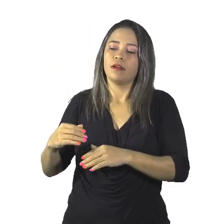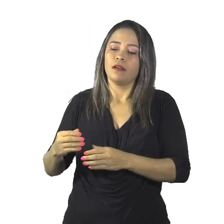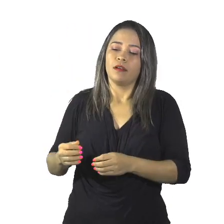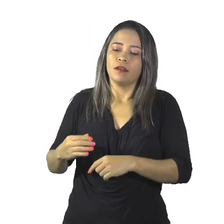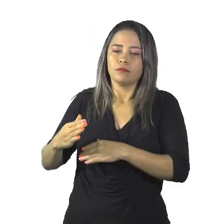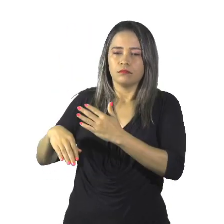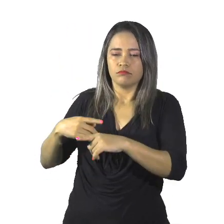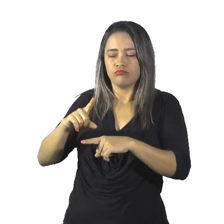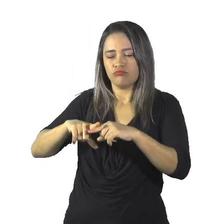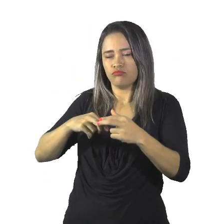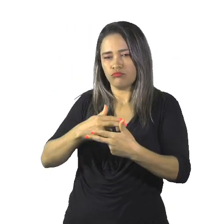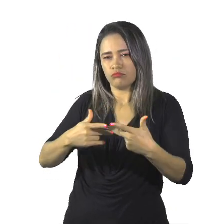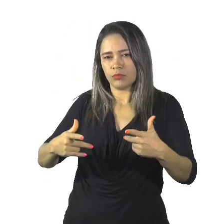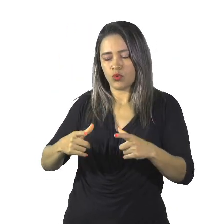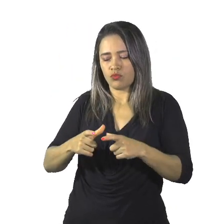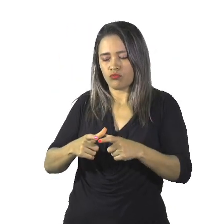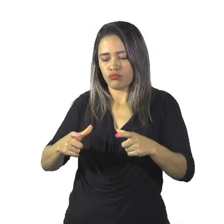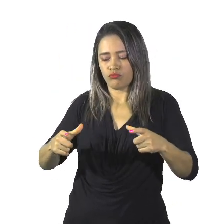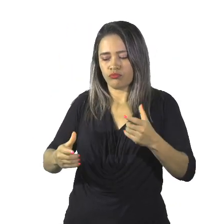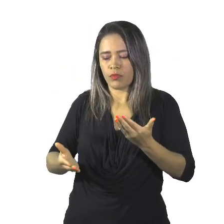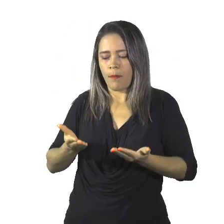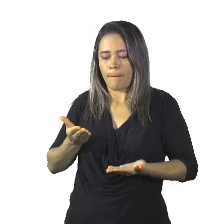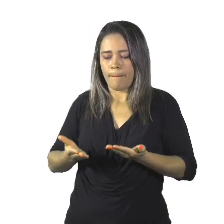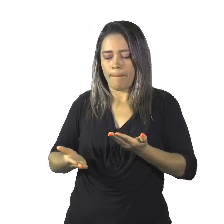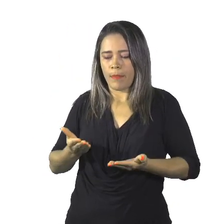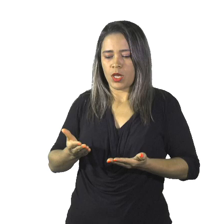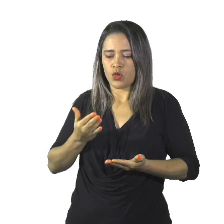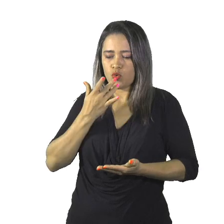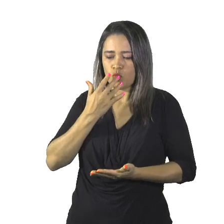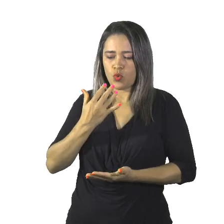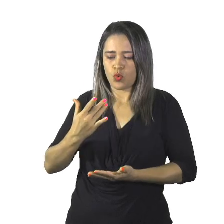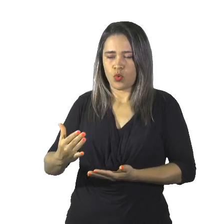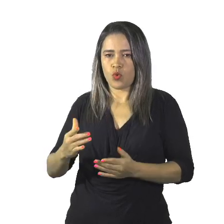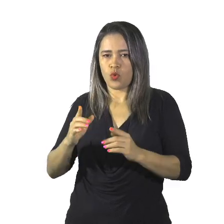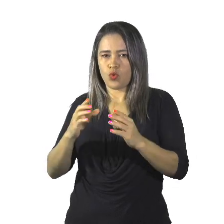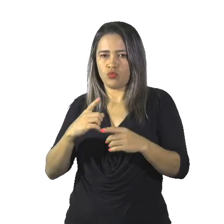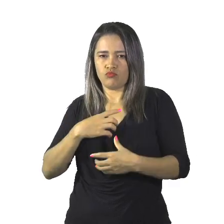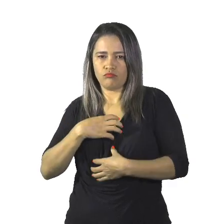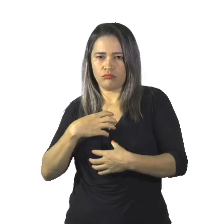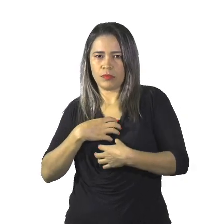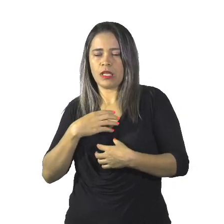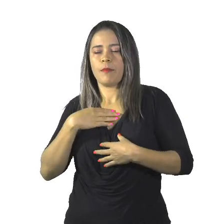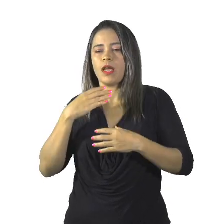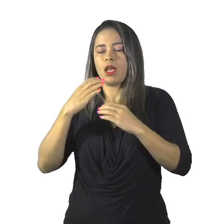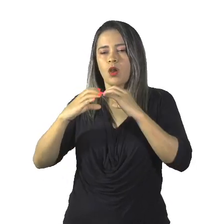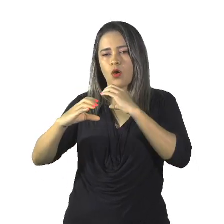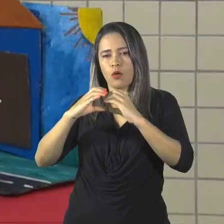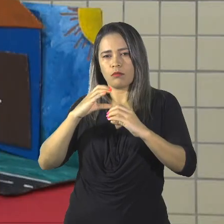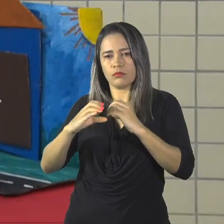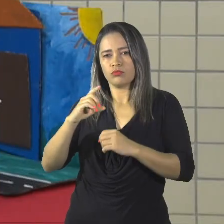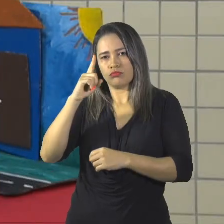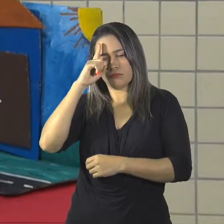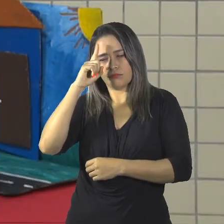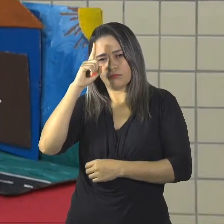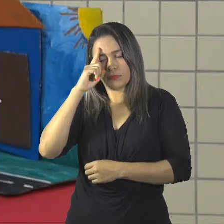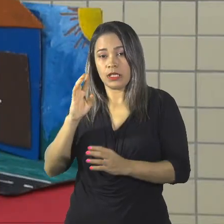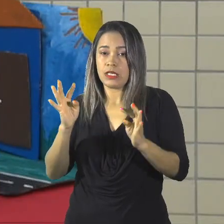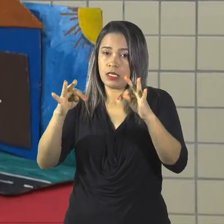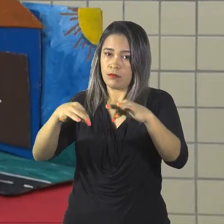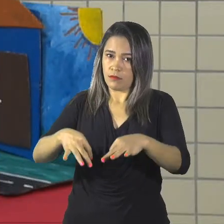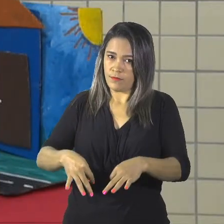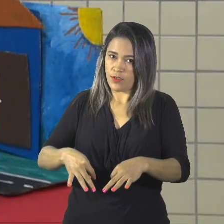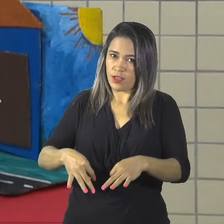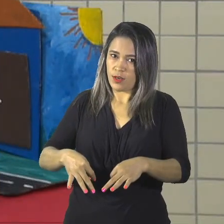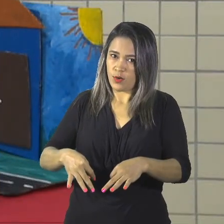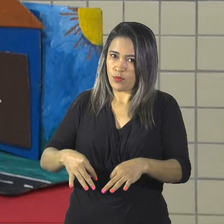dos objetos, o tamanho, peso, cores e forma, e comunicar-se no cotidiano. Chegamos ao final de mais